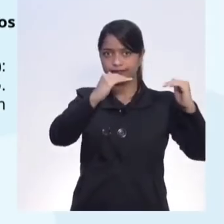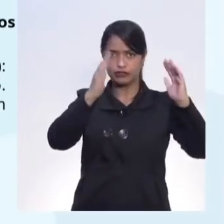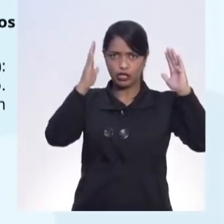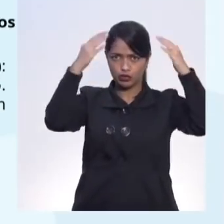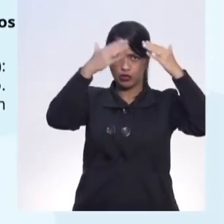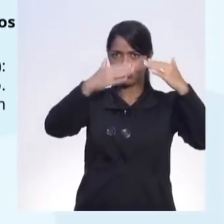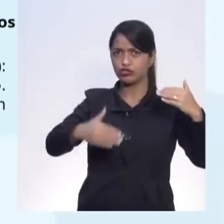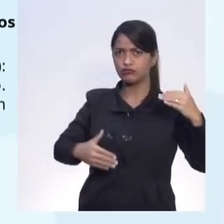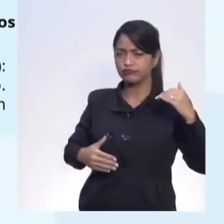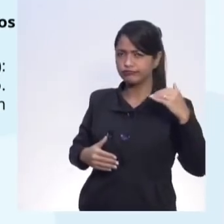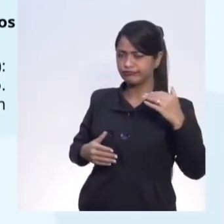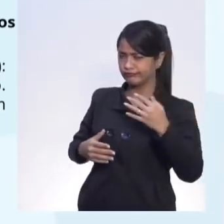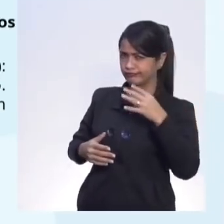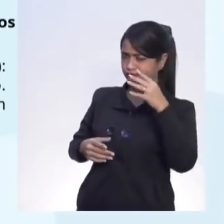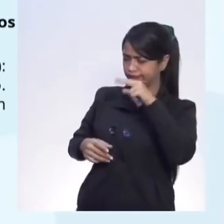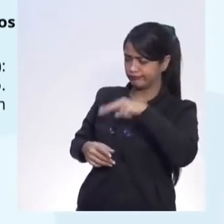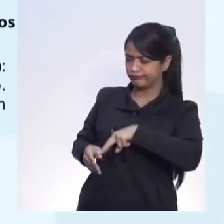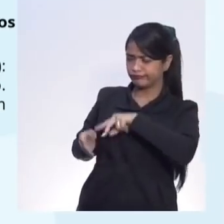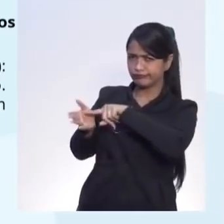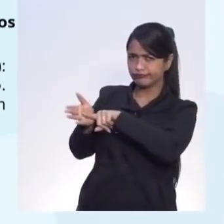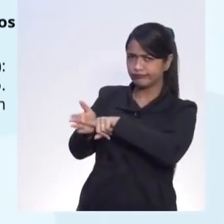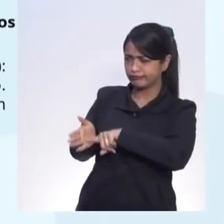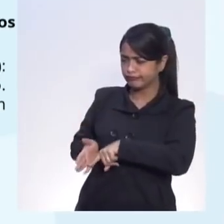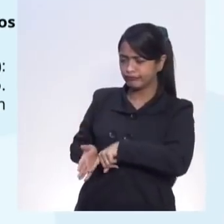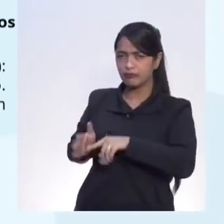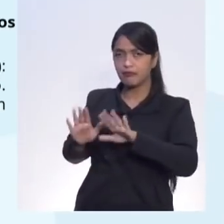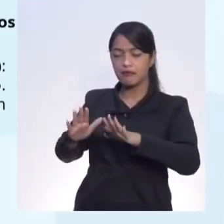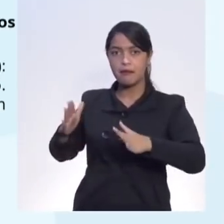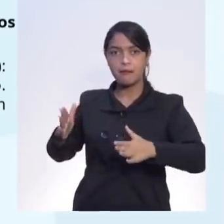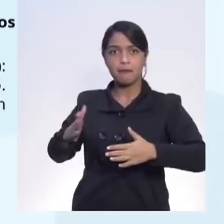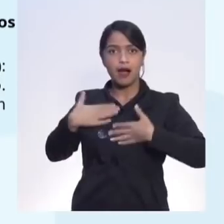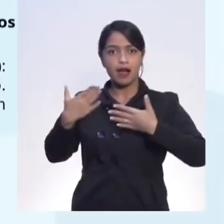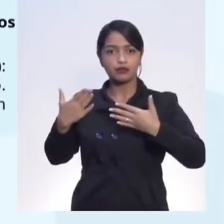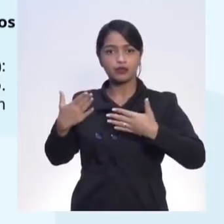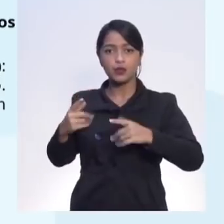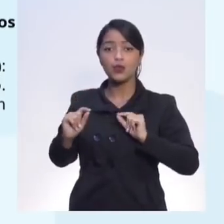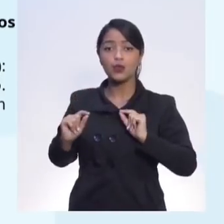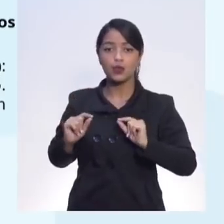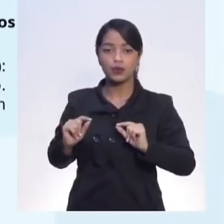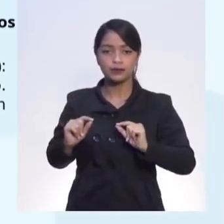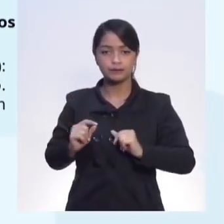grande espanto. Não há dúvida que é um